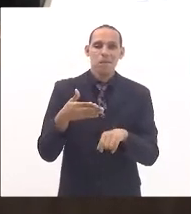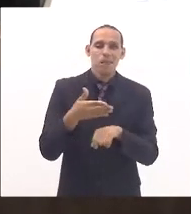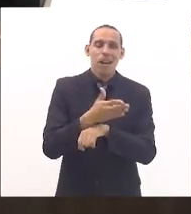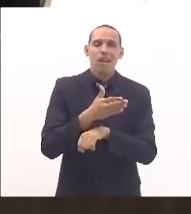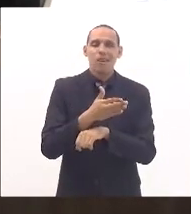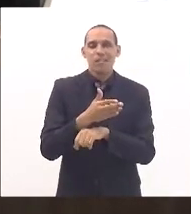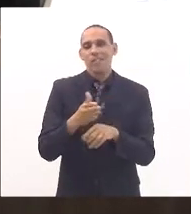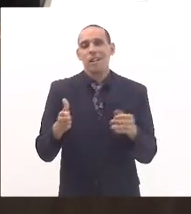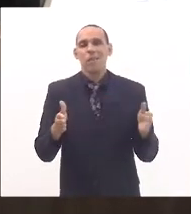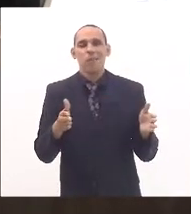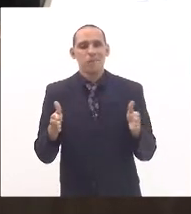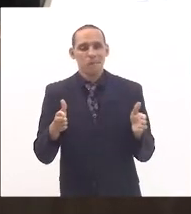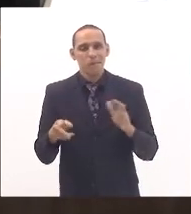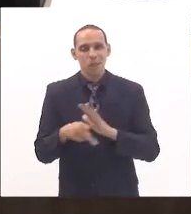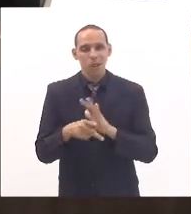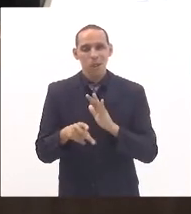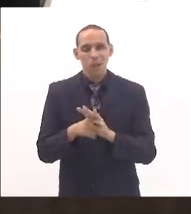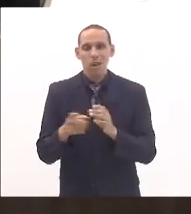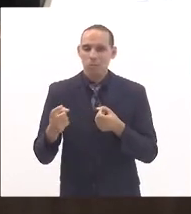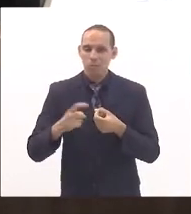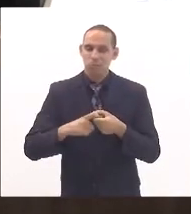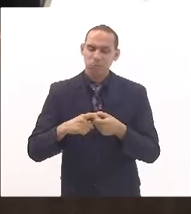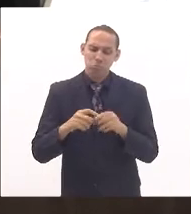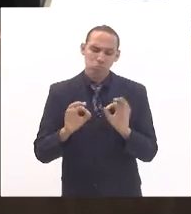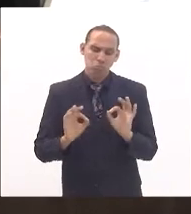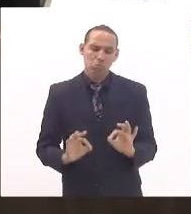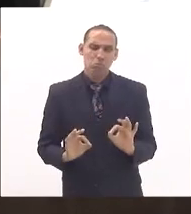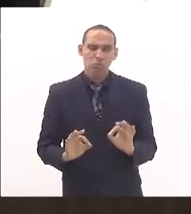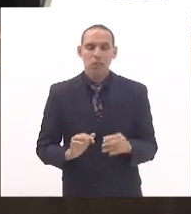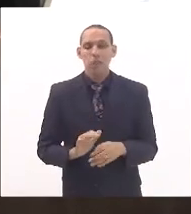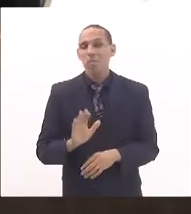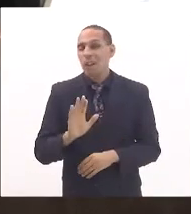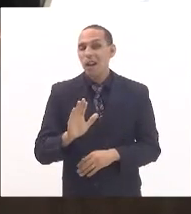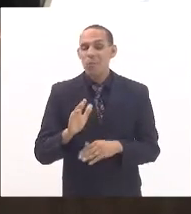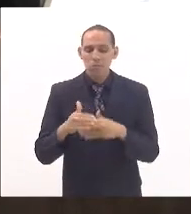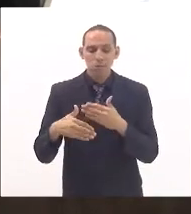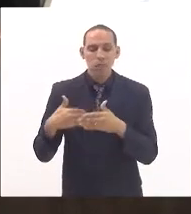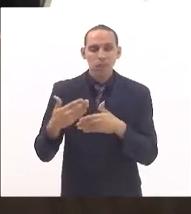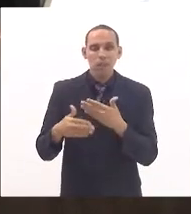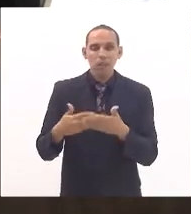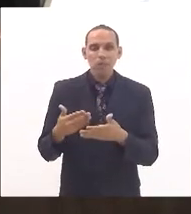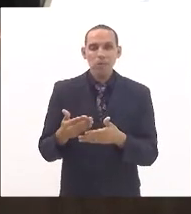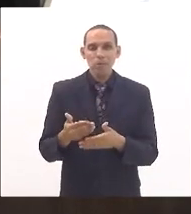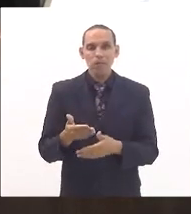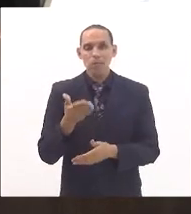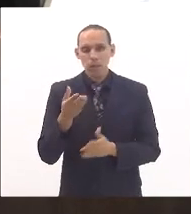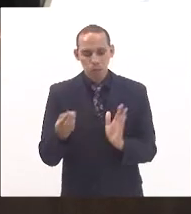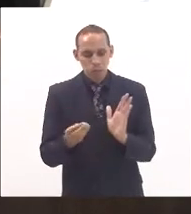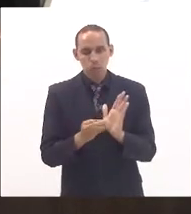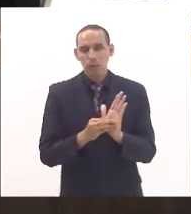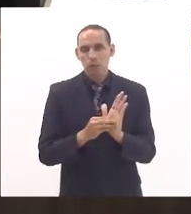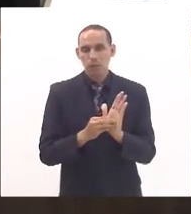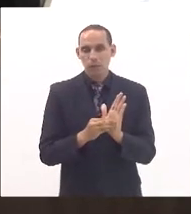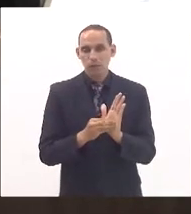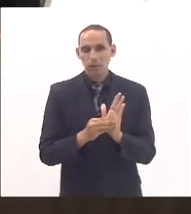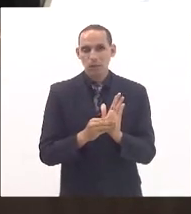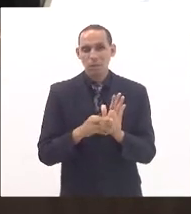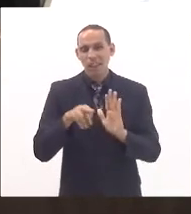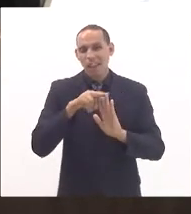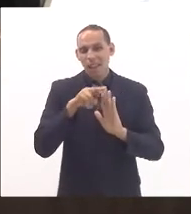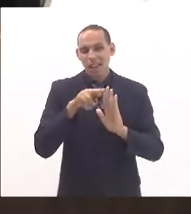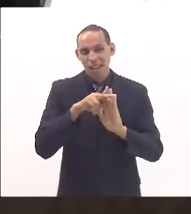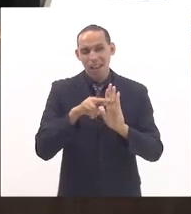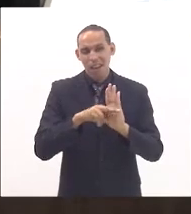do convênio. É justo. Mas depois, quando o senhor quer colocar uma porção de